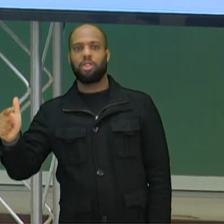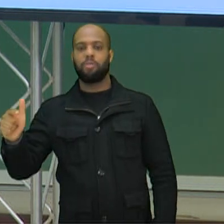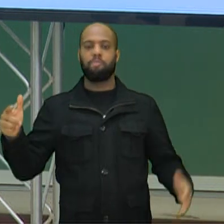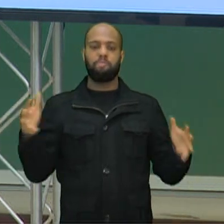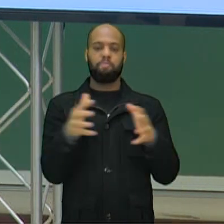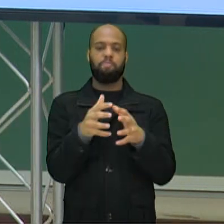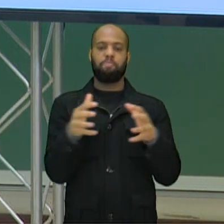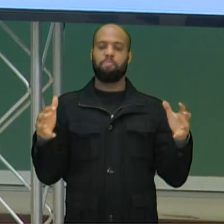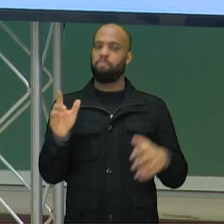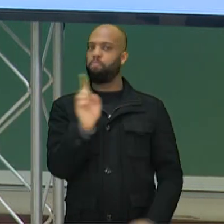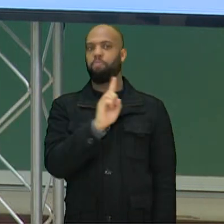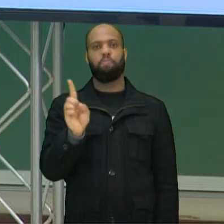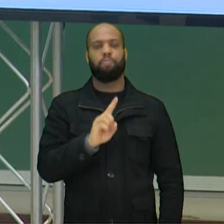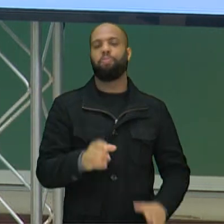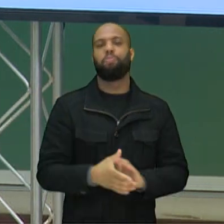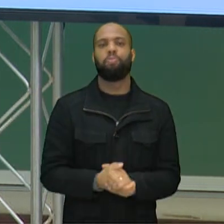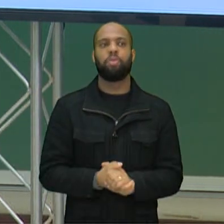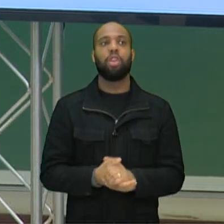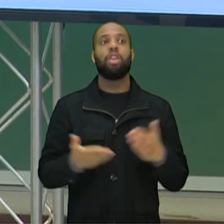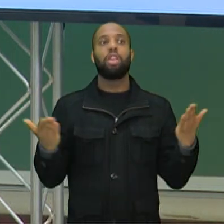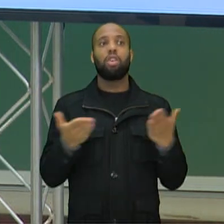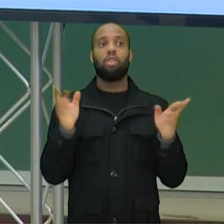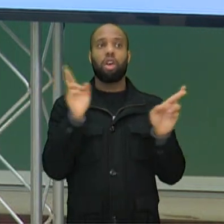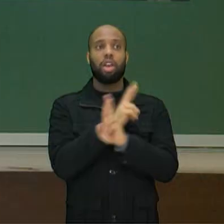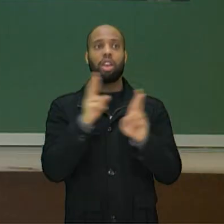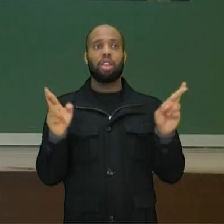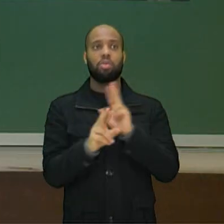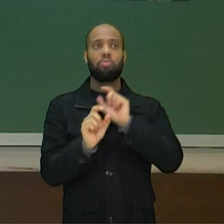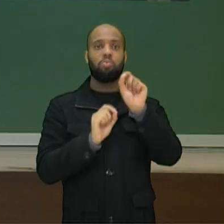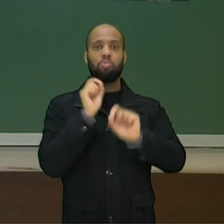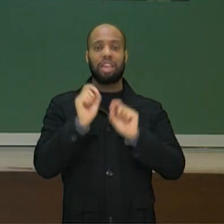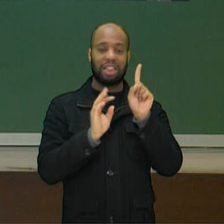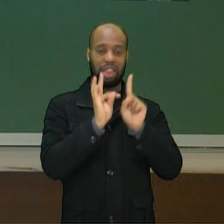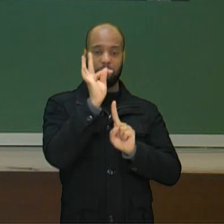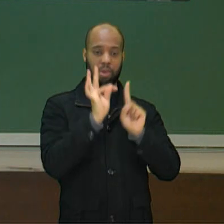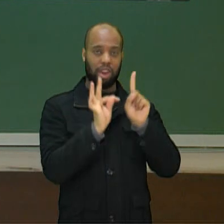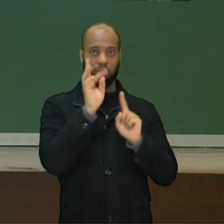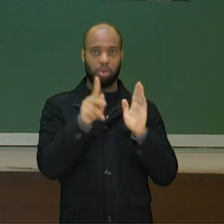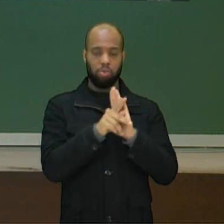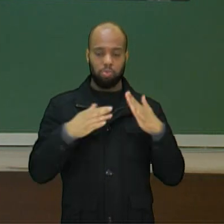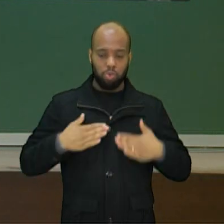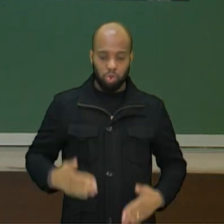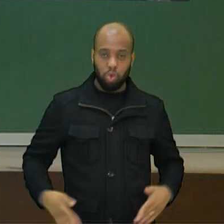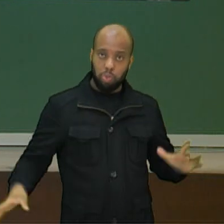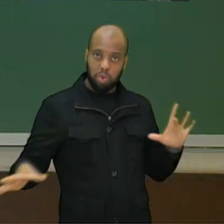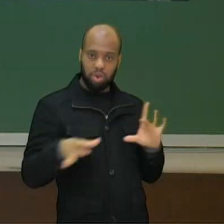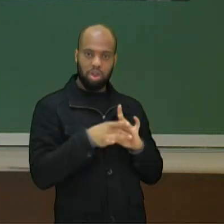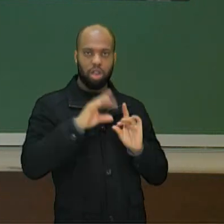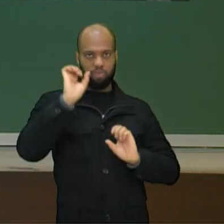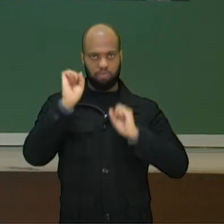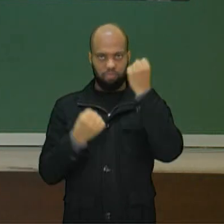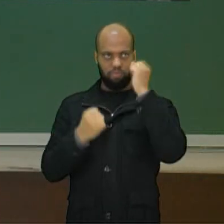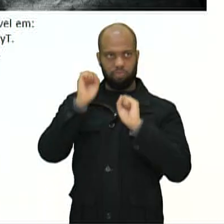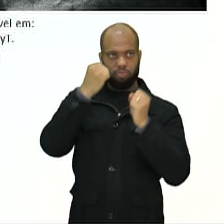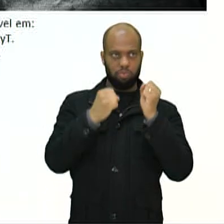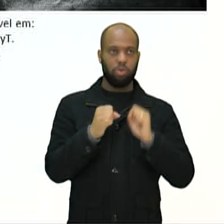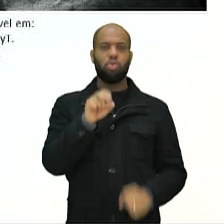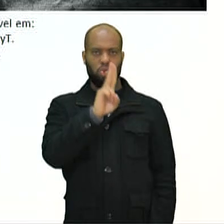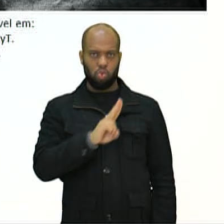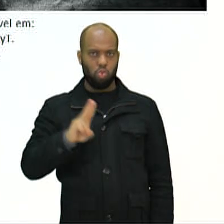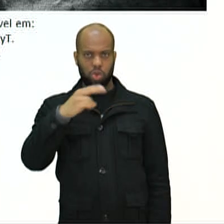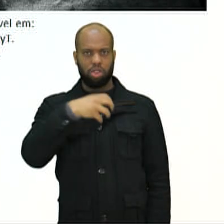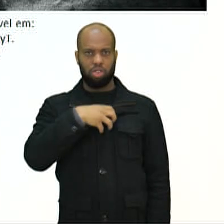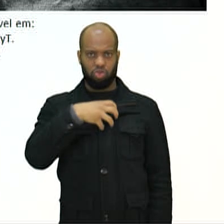do ângulo articular. A relação agora sobre temperatura corporal e exercício físico. Então, a unidade de medida é a